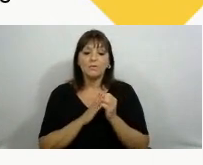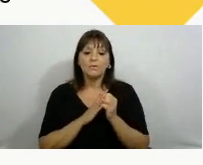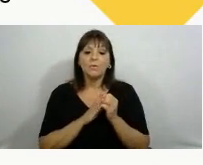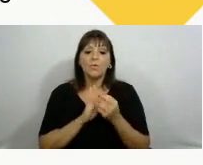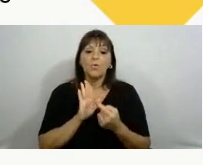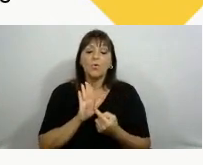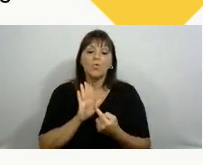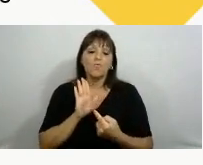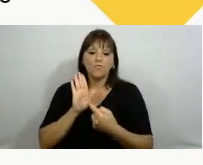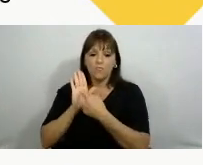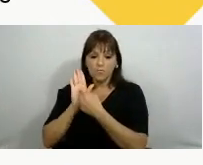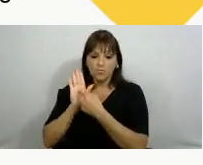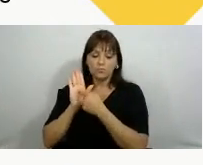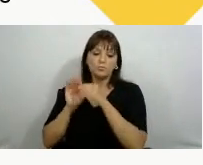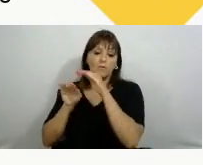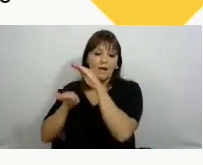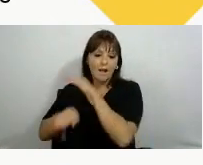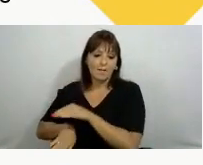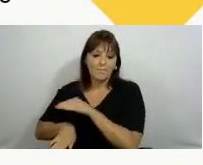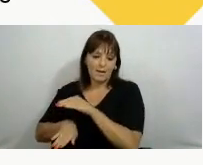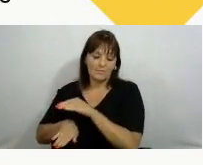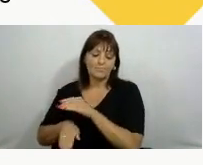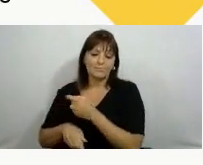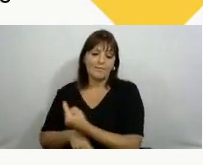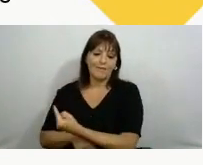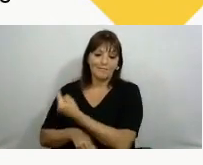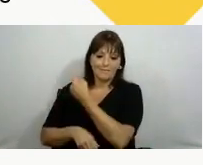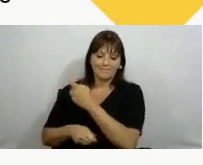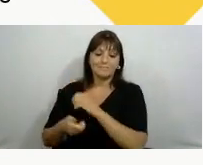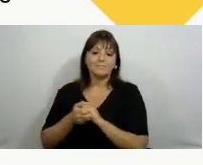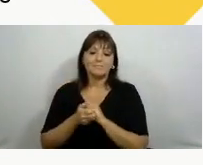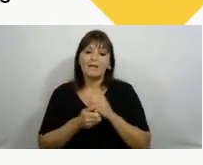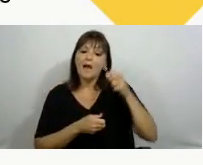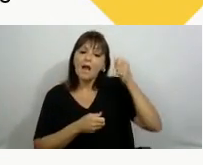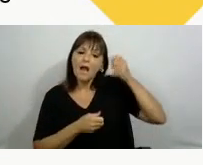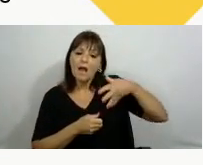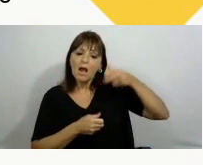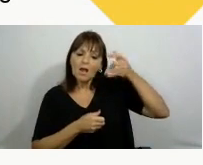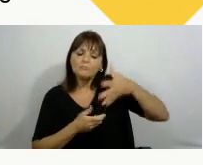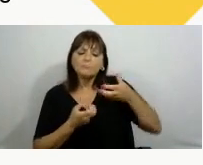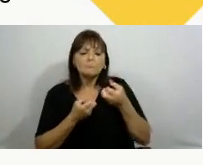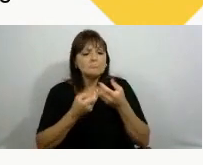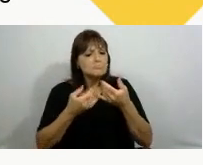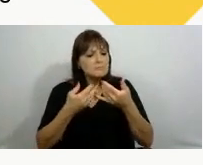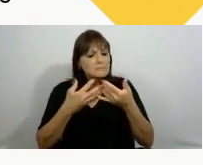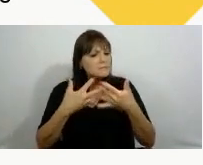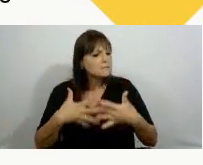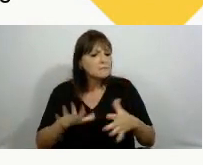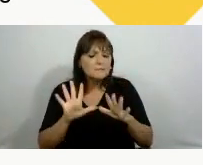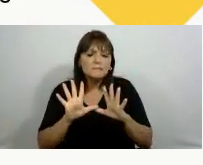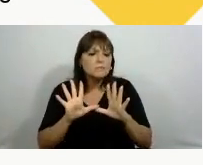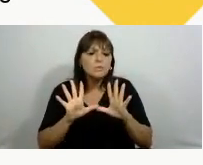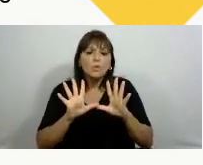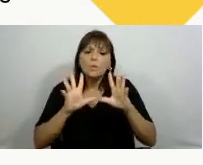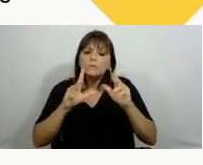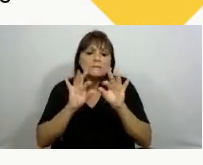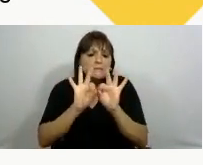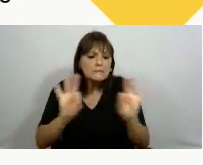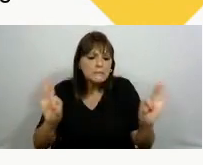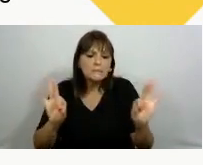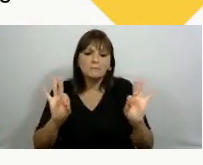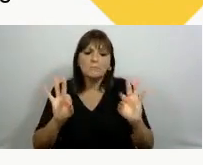Então, essa seria a audiodescrição, e é algo bastante simples, algo que todo mundo consegue fazer, muitas vezes em